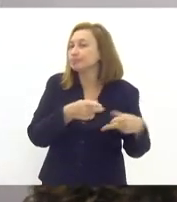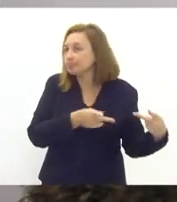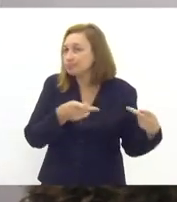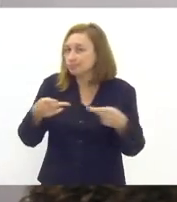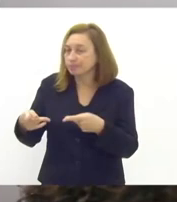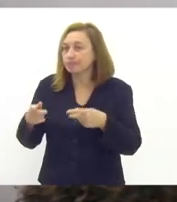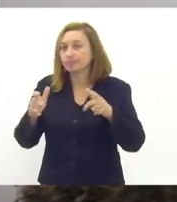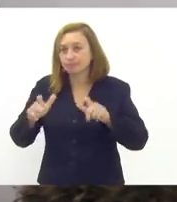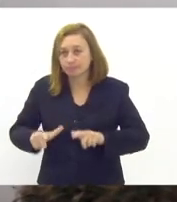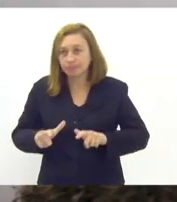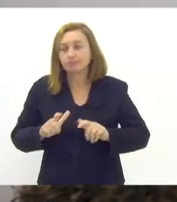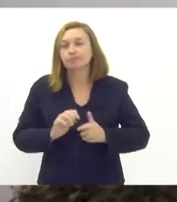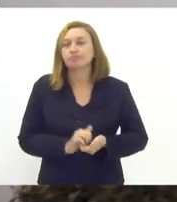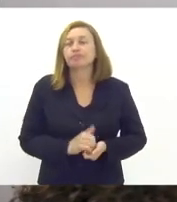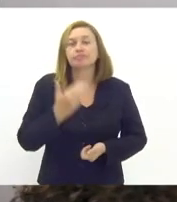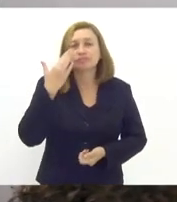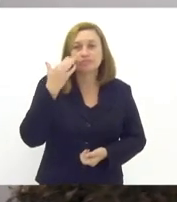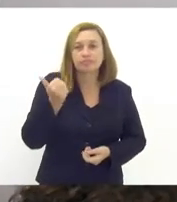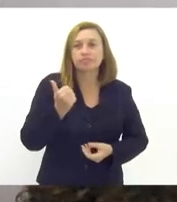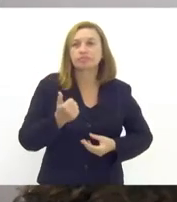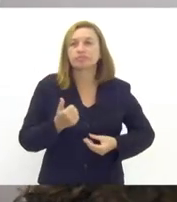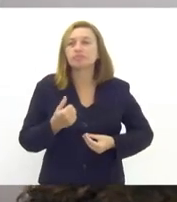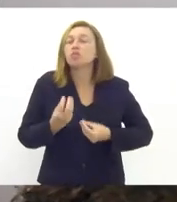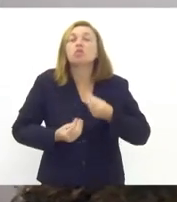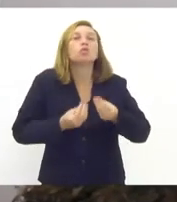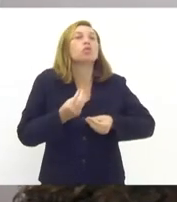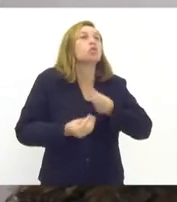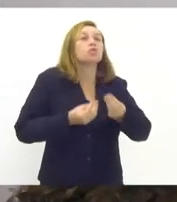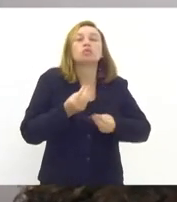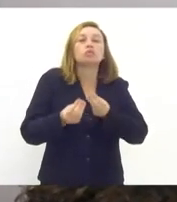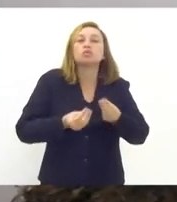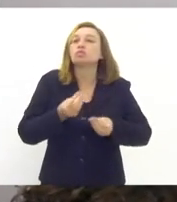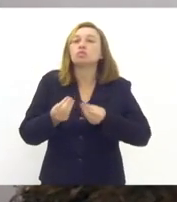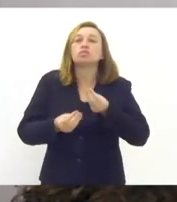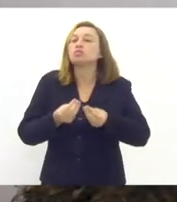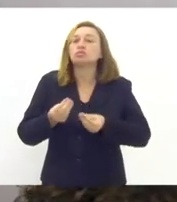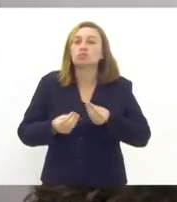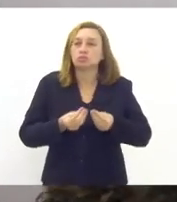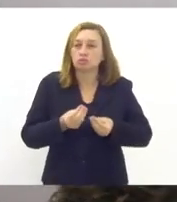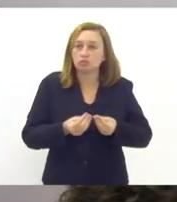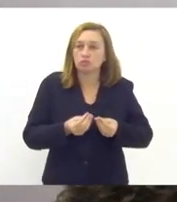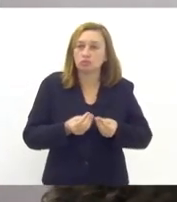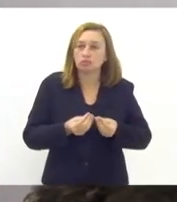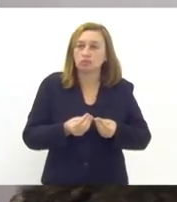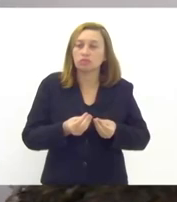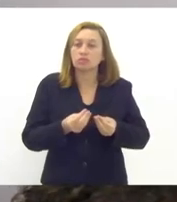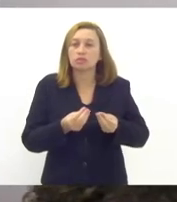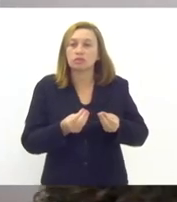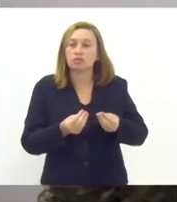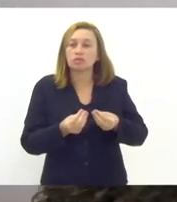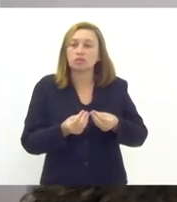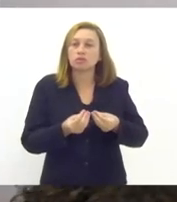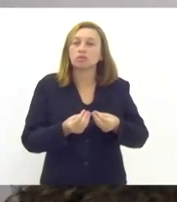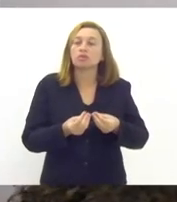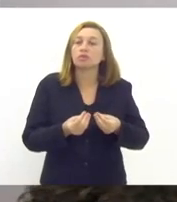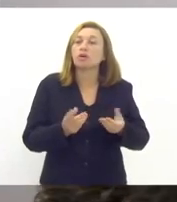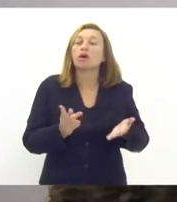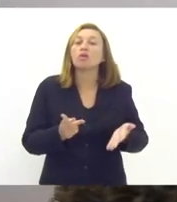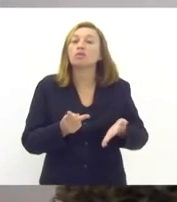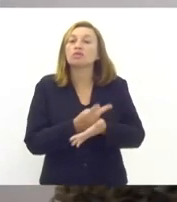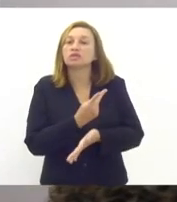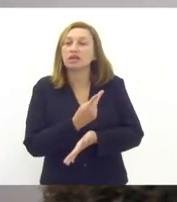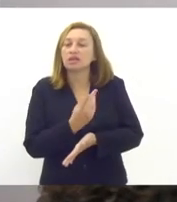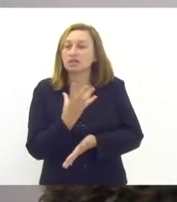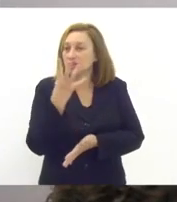ao local e saber como esses reconhecimentos estão acontecendo